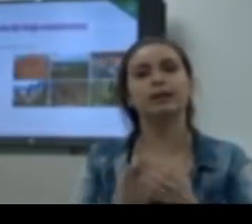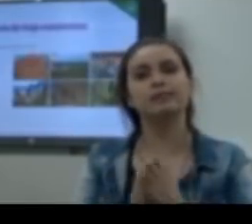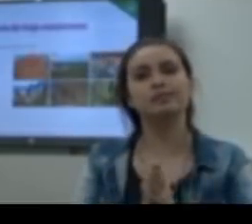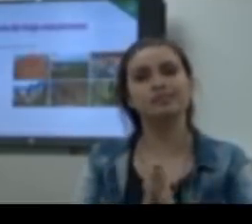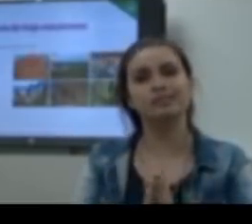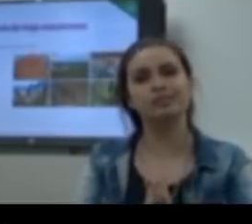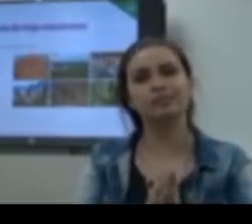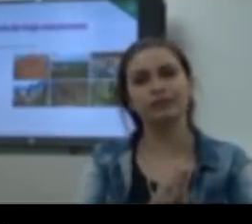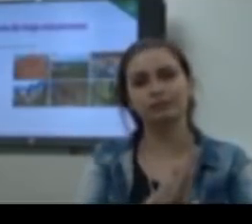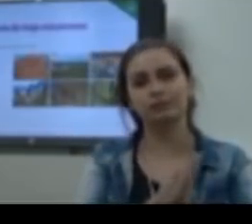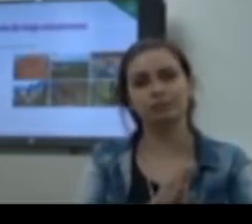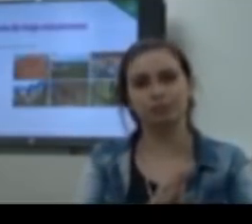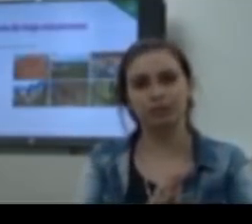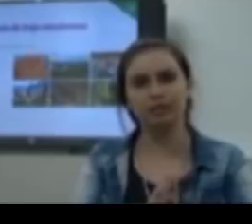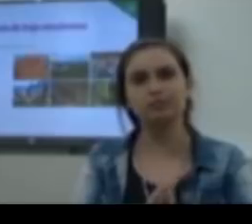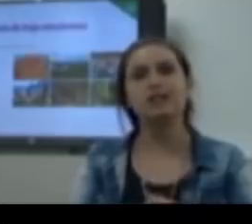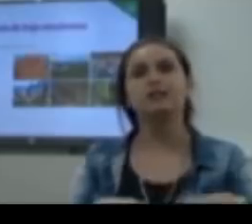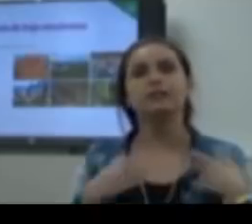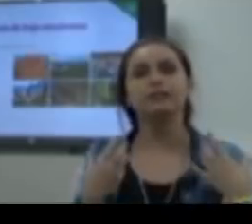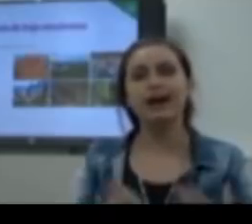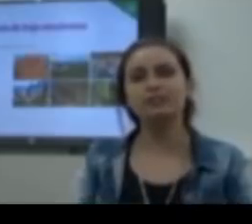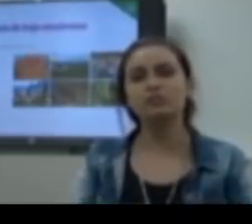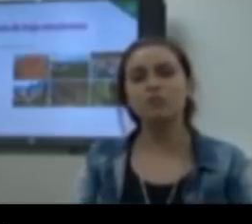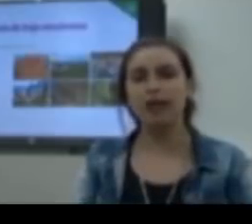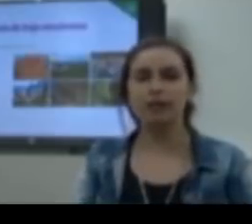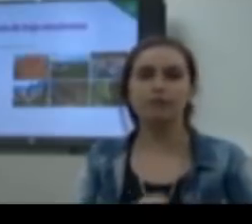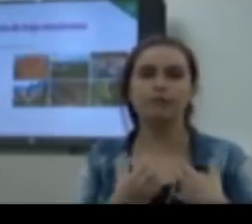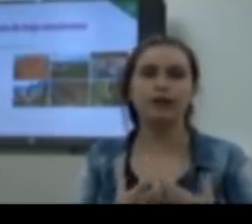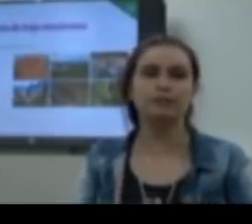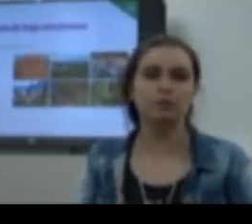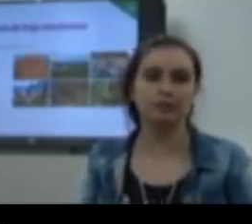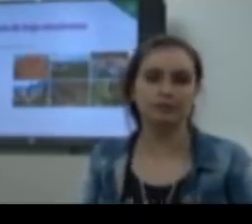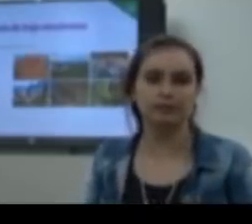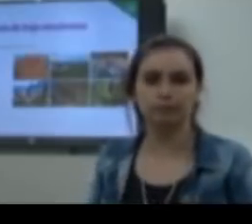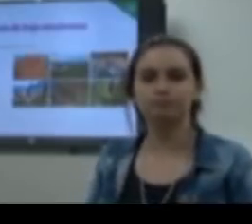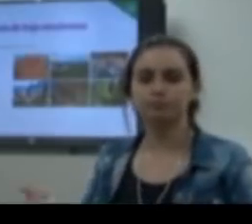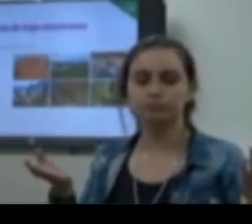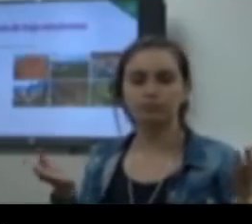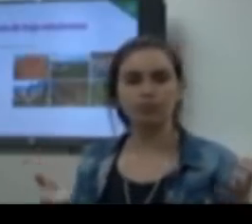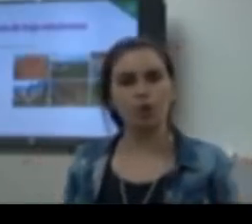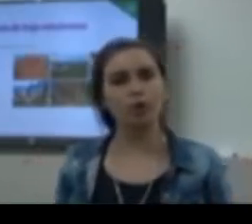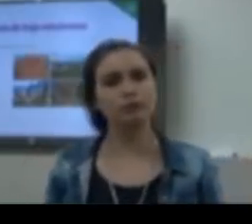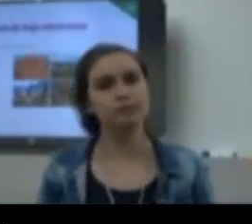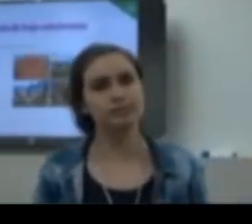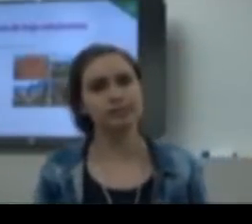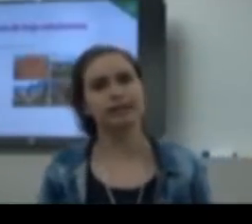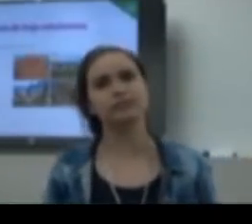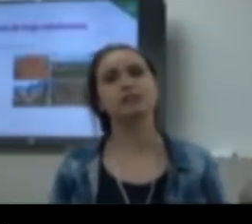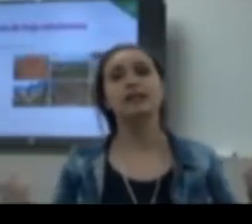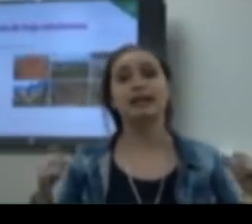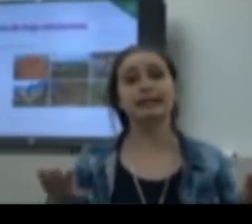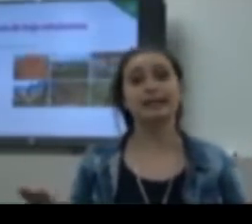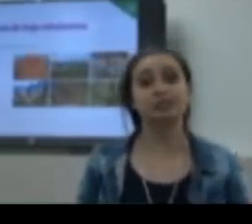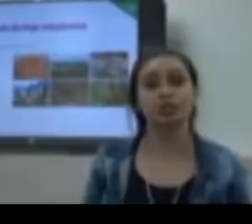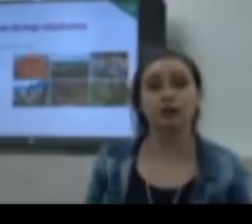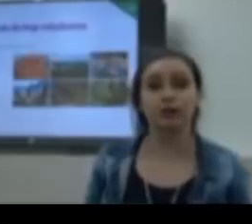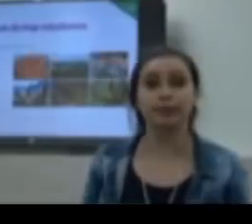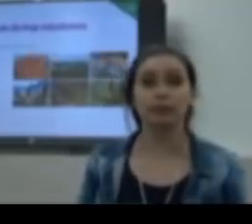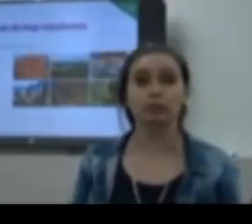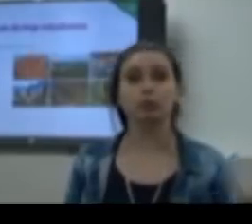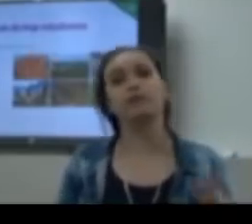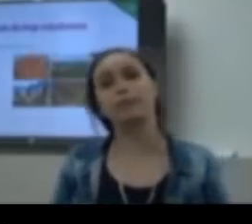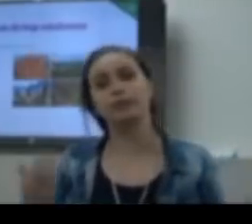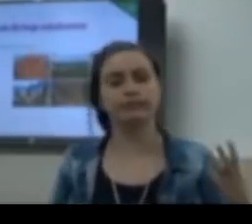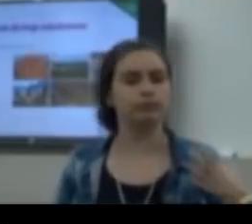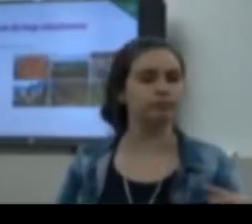aí ainda uma lista de exercício falando sobre os domínios. Então façam com carinho, façam com atenção, olhem os slides. Quem está assistindo